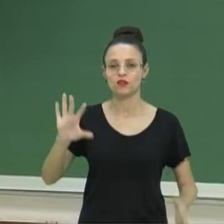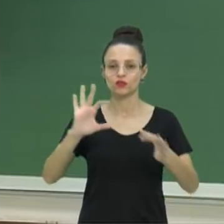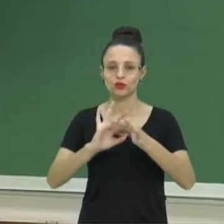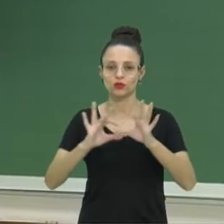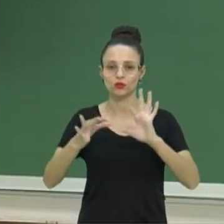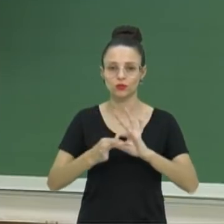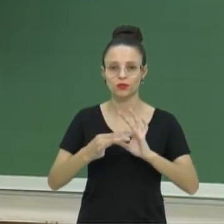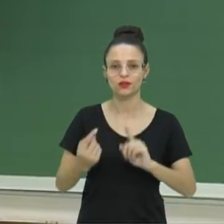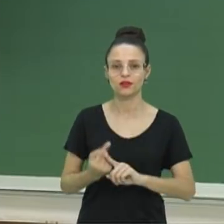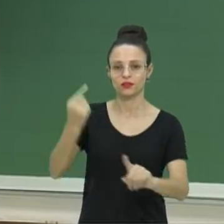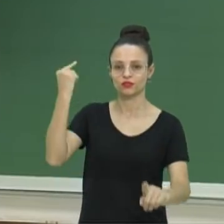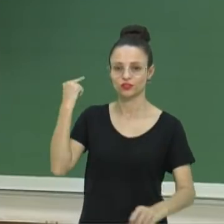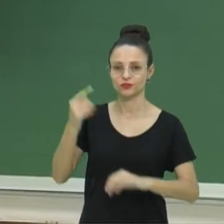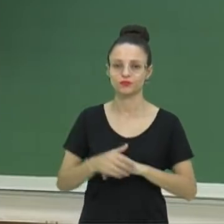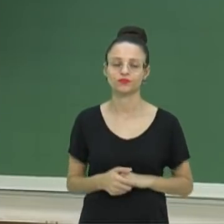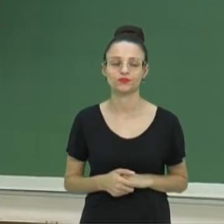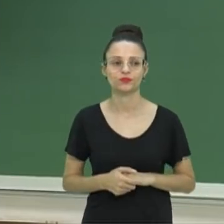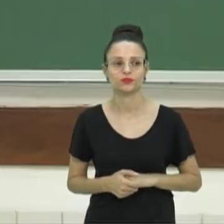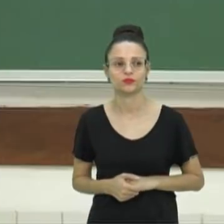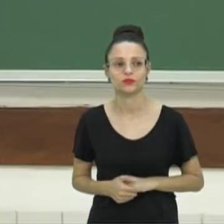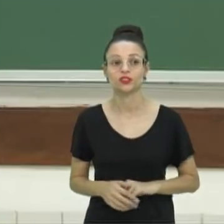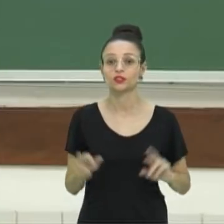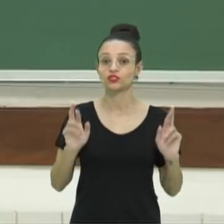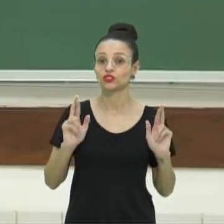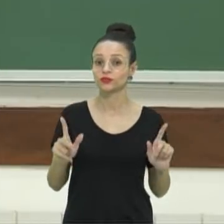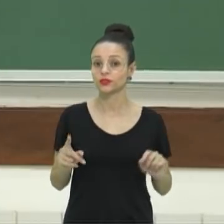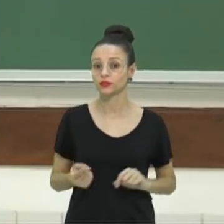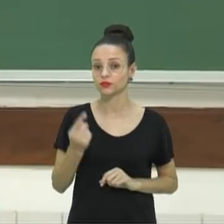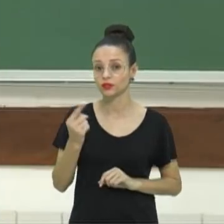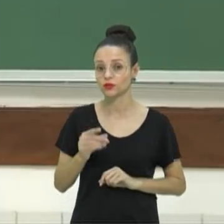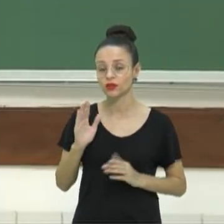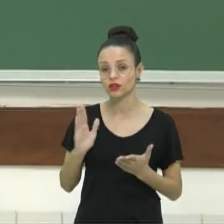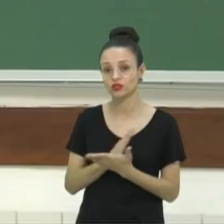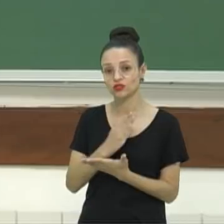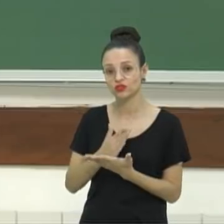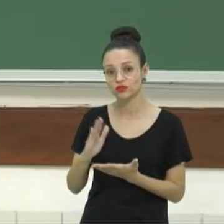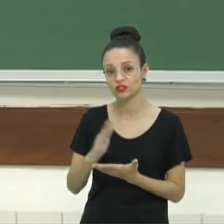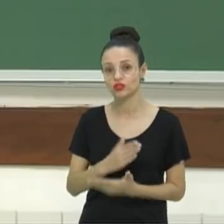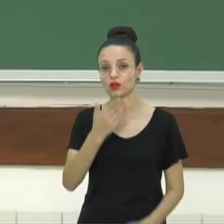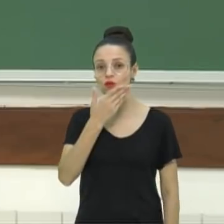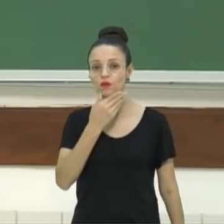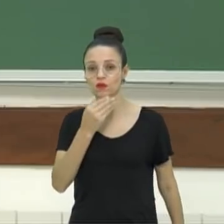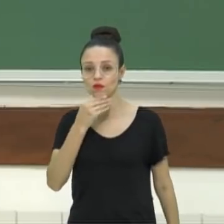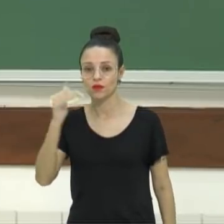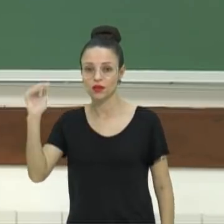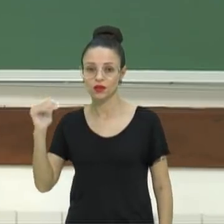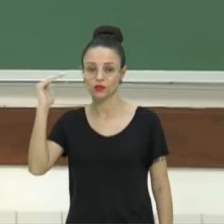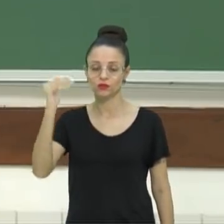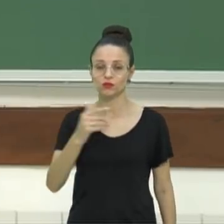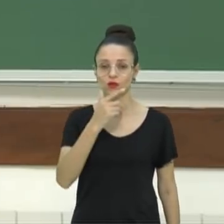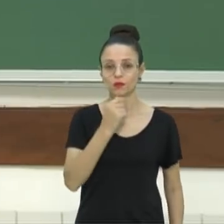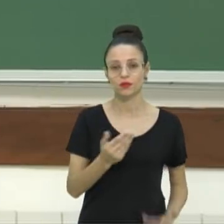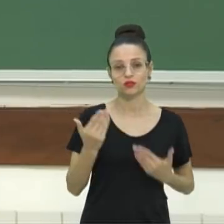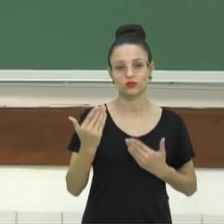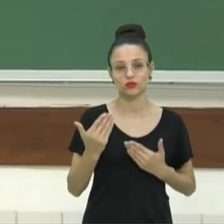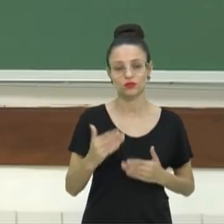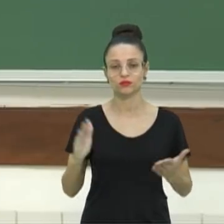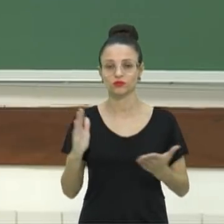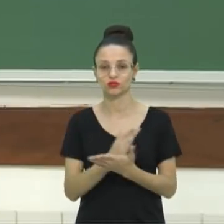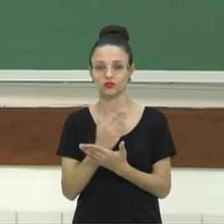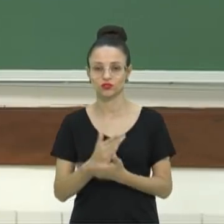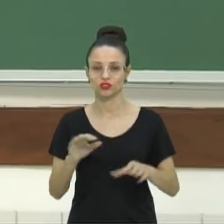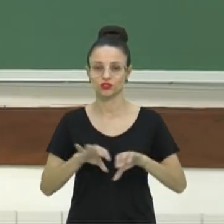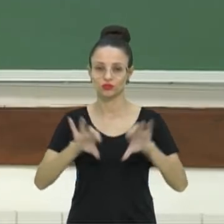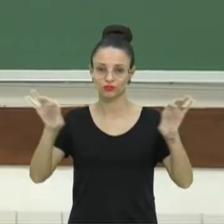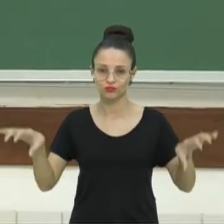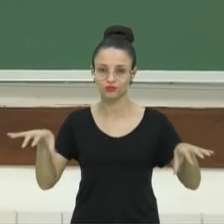Olímpicos da Era Antiga, né? A única distinção que tinha ali era dividir homens de rapazes, né? Também dentro das regras da competição de